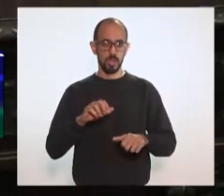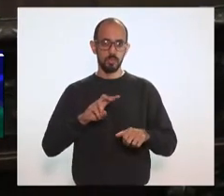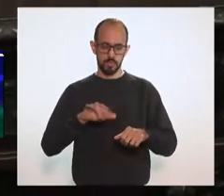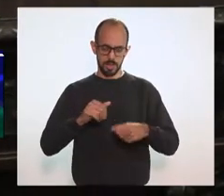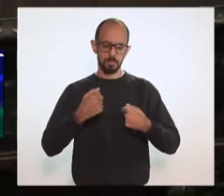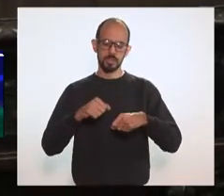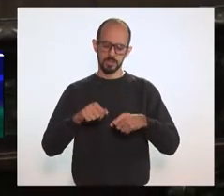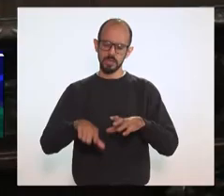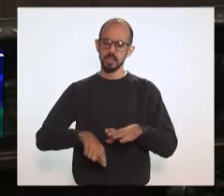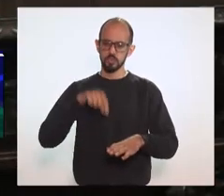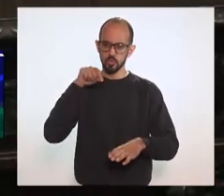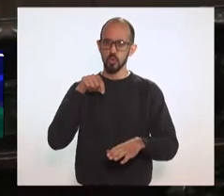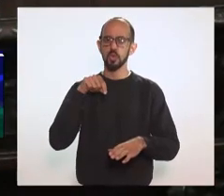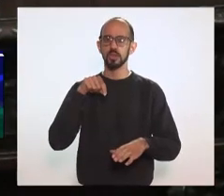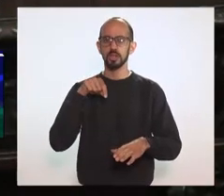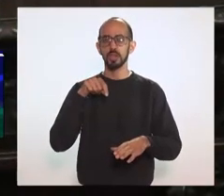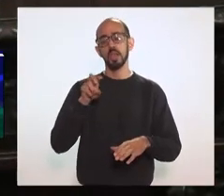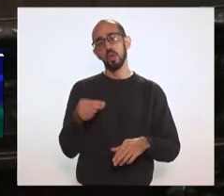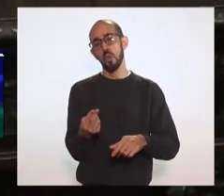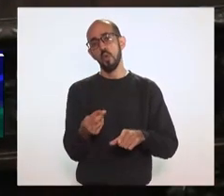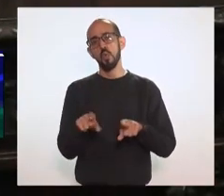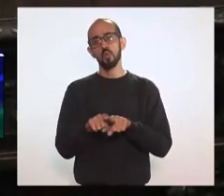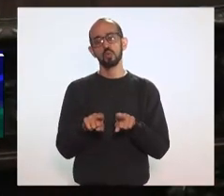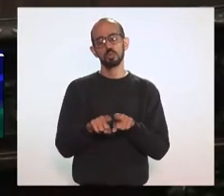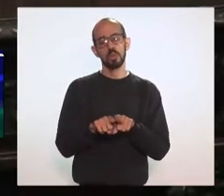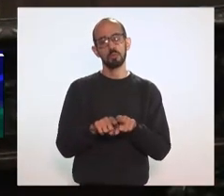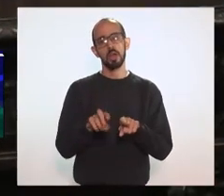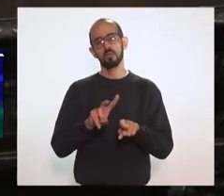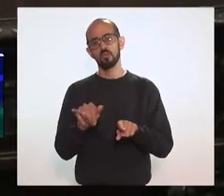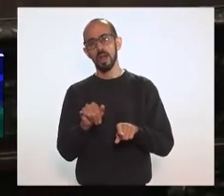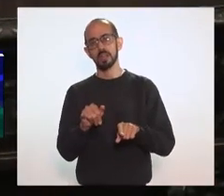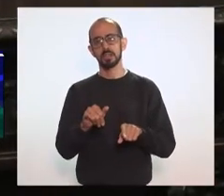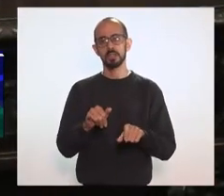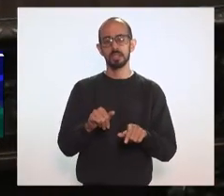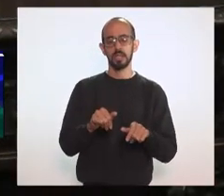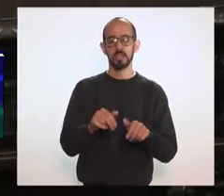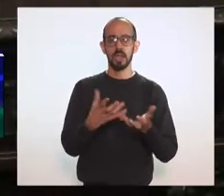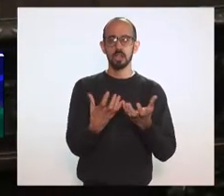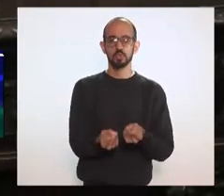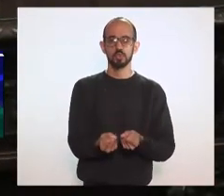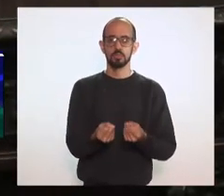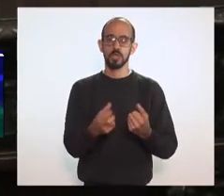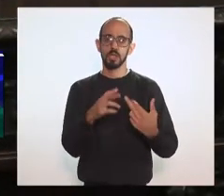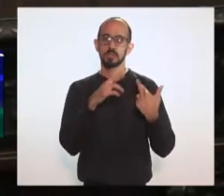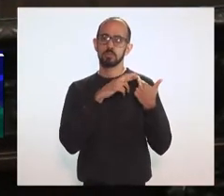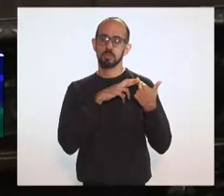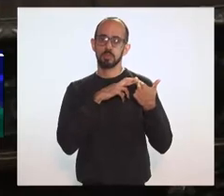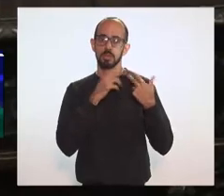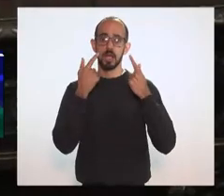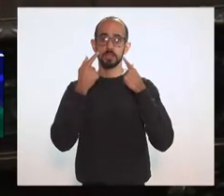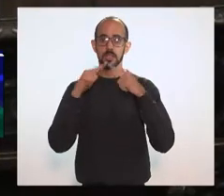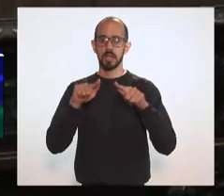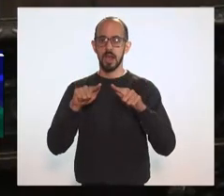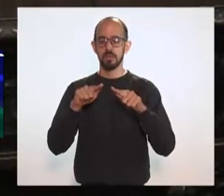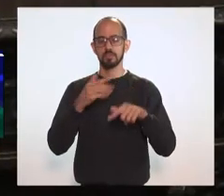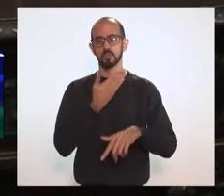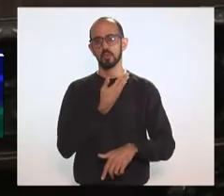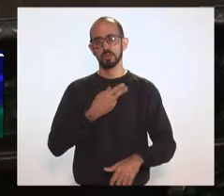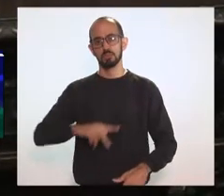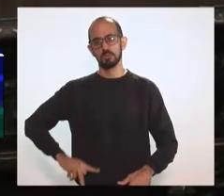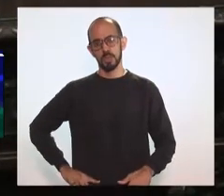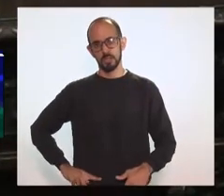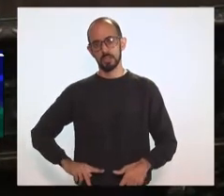opção, sob pena de dividir também responsabilidades graves, graves, com esse presidente